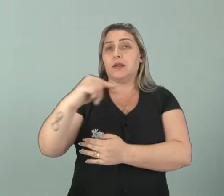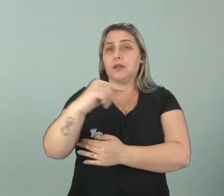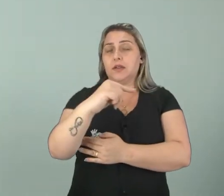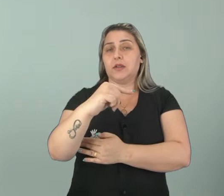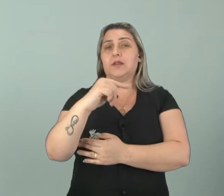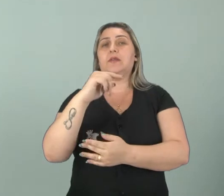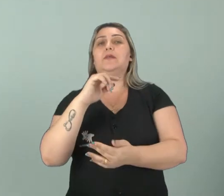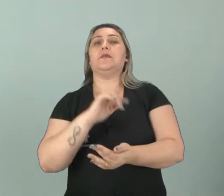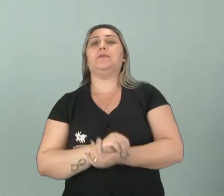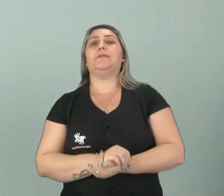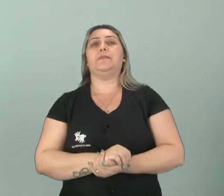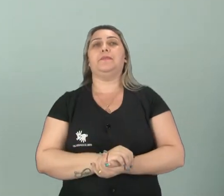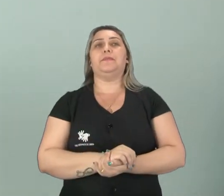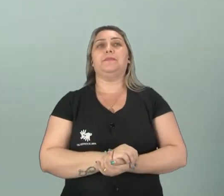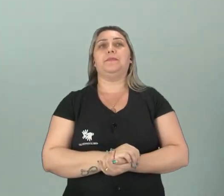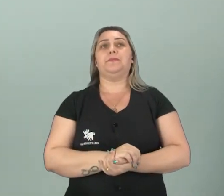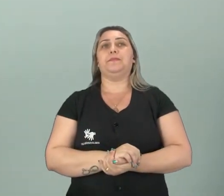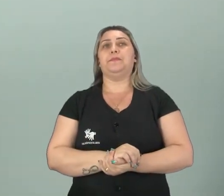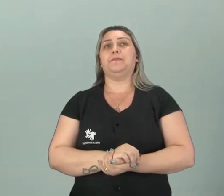ali, porque é o elétron que se desloca.